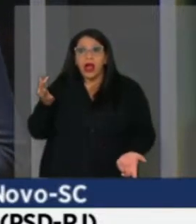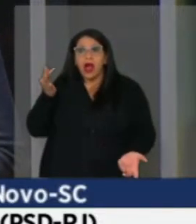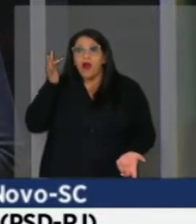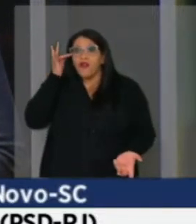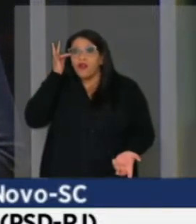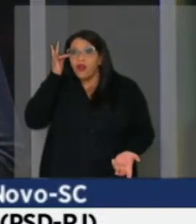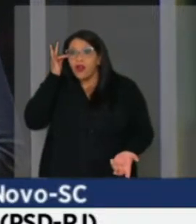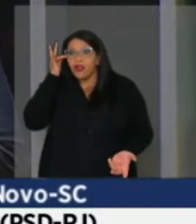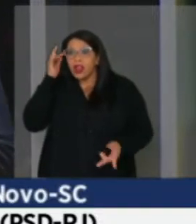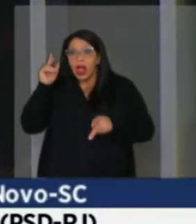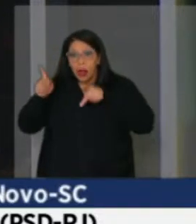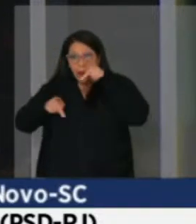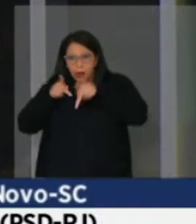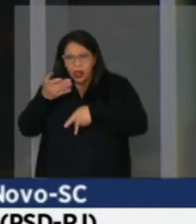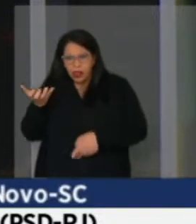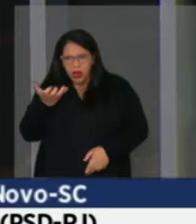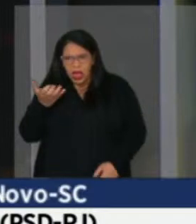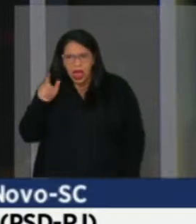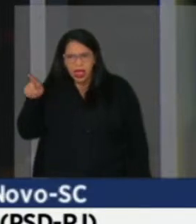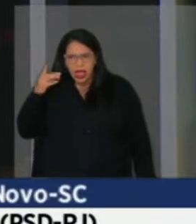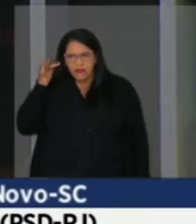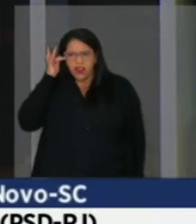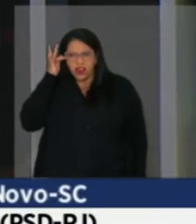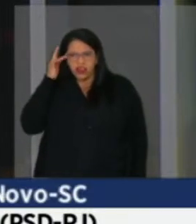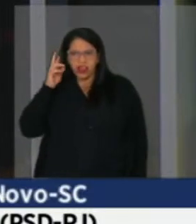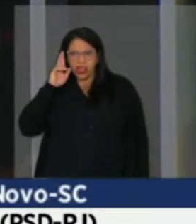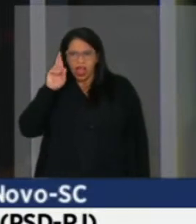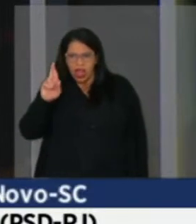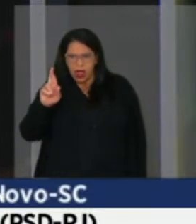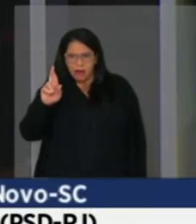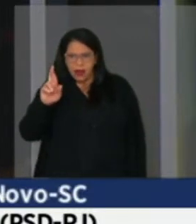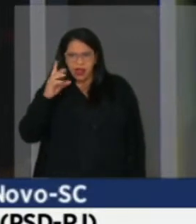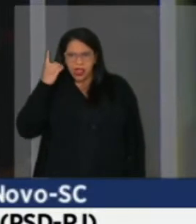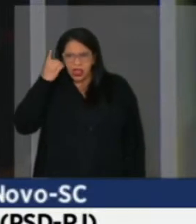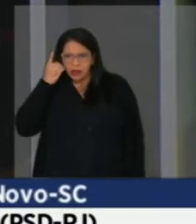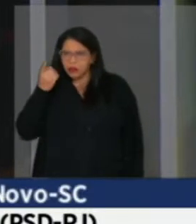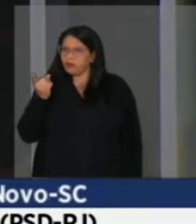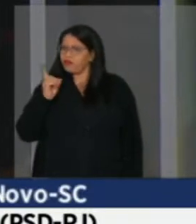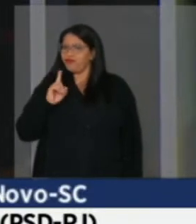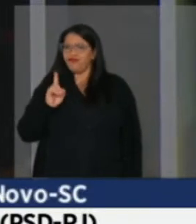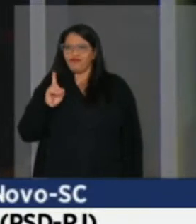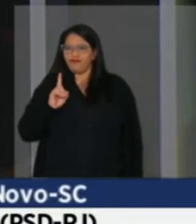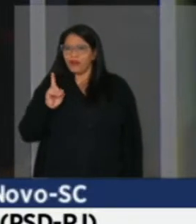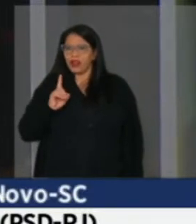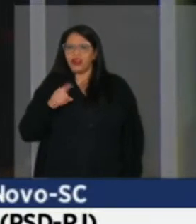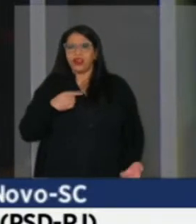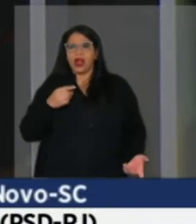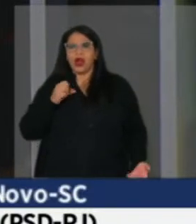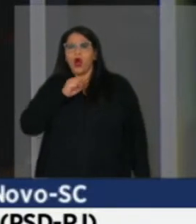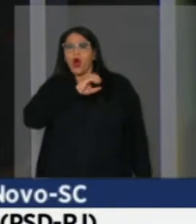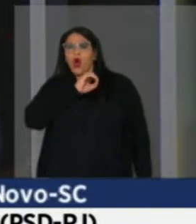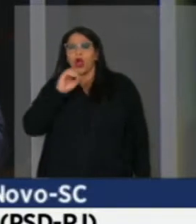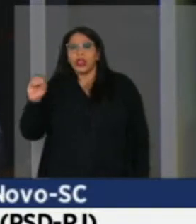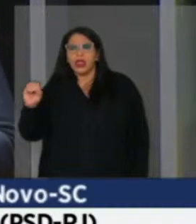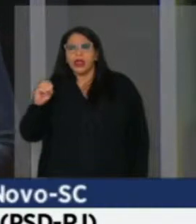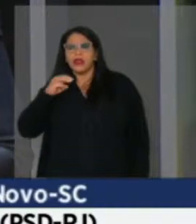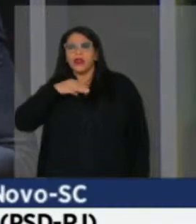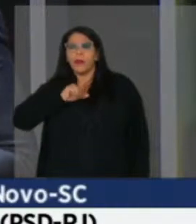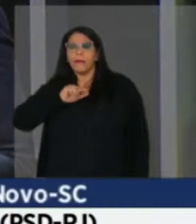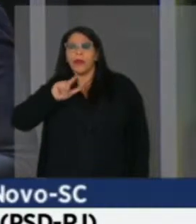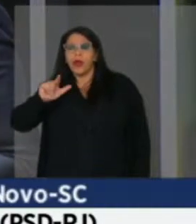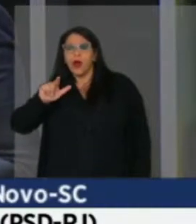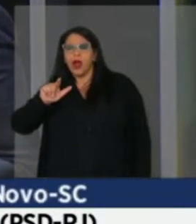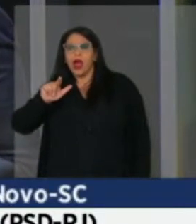gostariam. Só esse ano, em torno de R$ 900 mil de dinheiro público para a manutenção